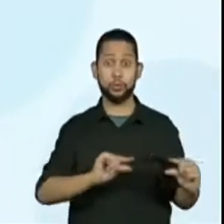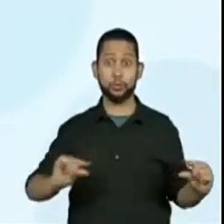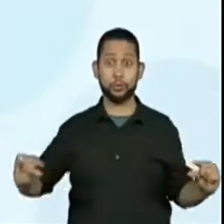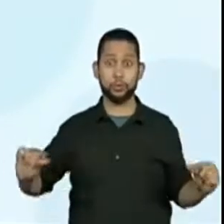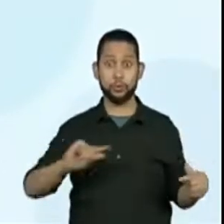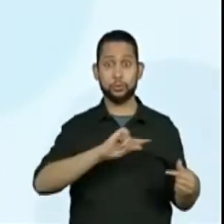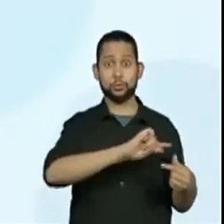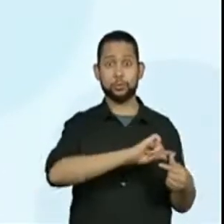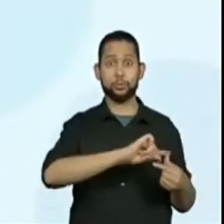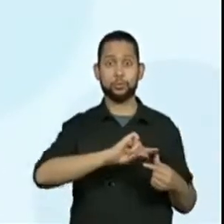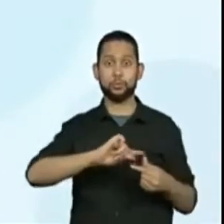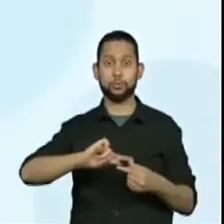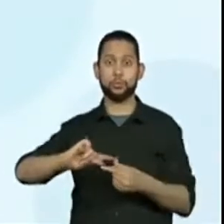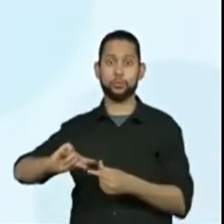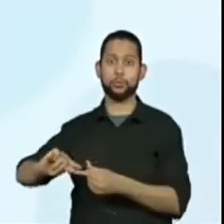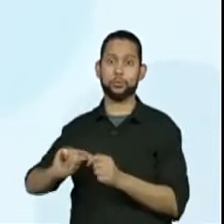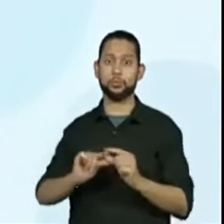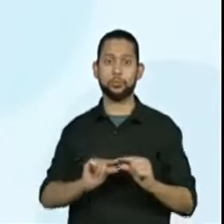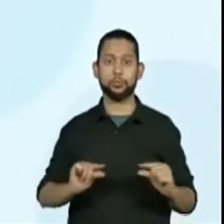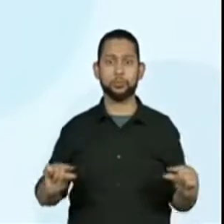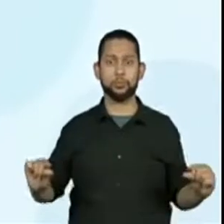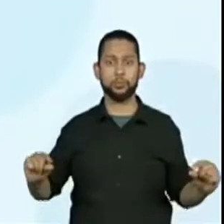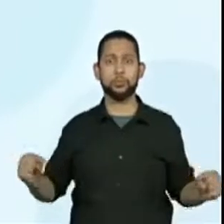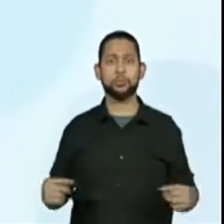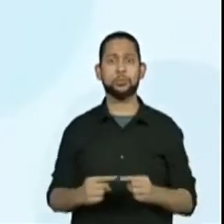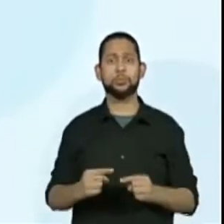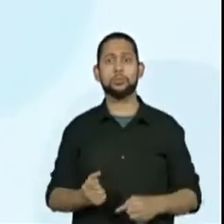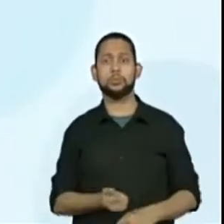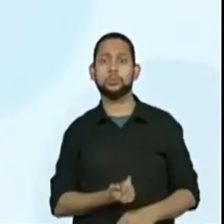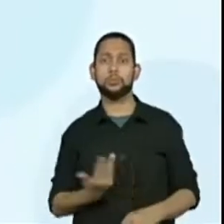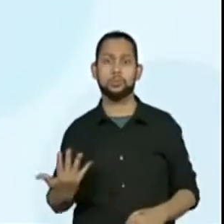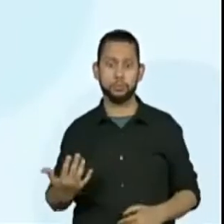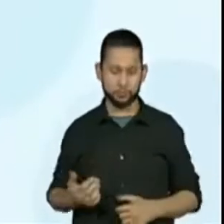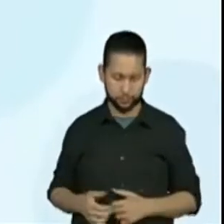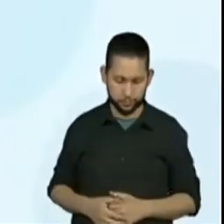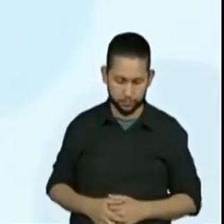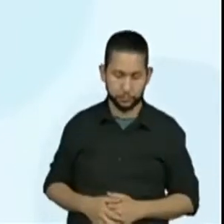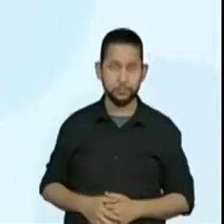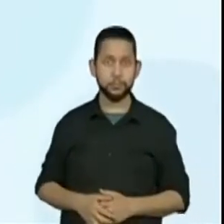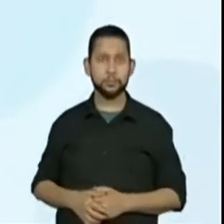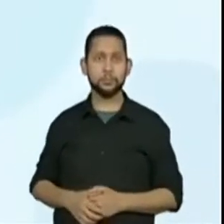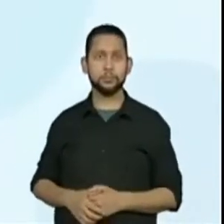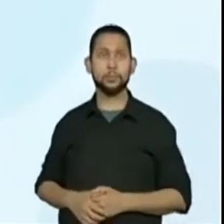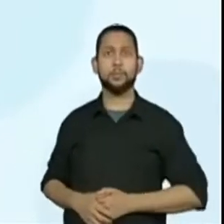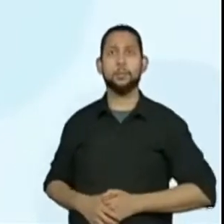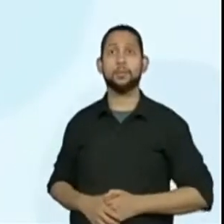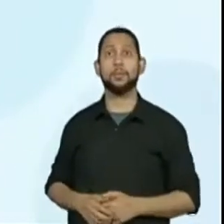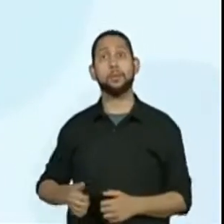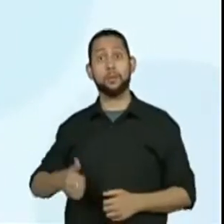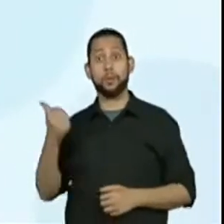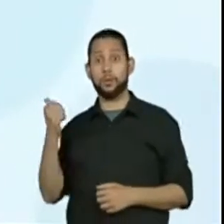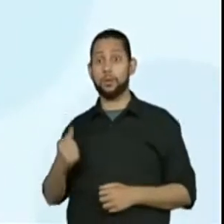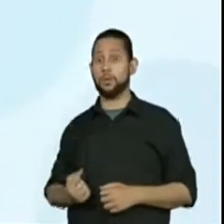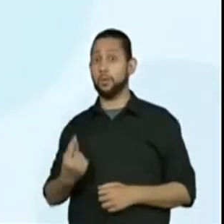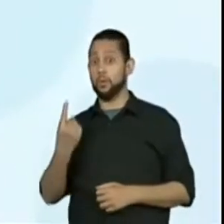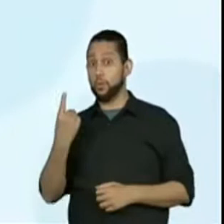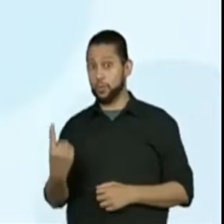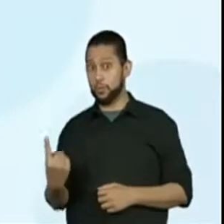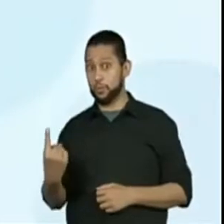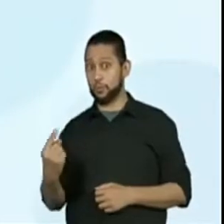A gente vai representar nessa malha quadriculada em que 1 centímetro